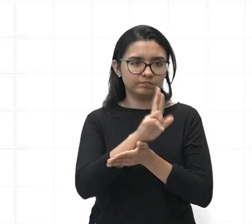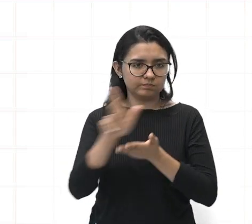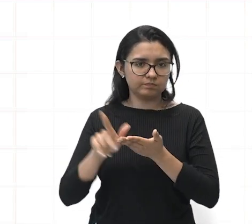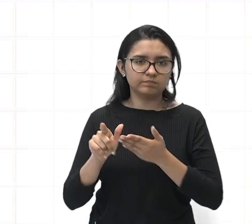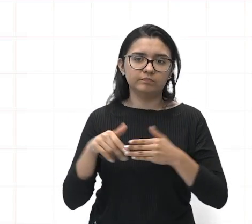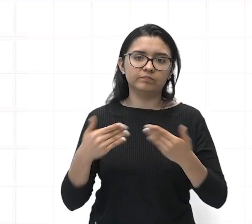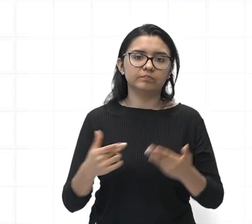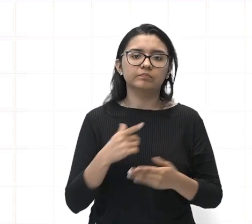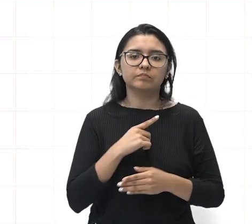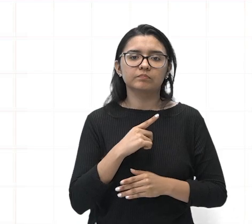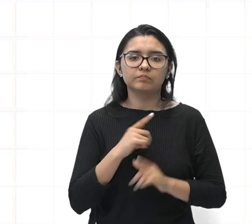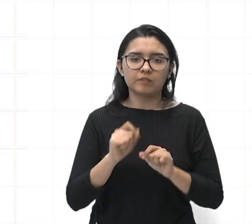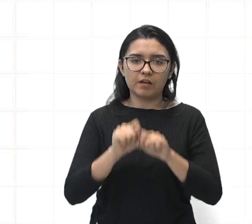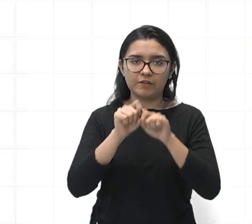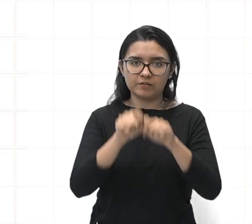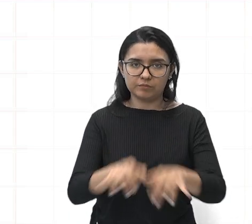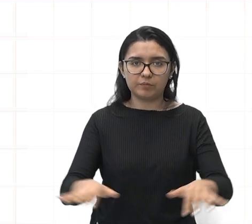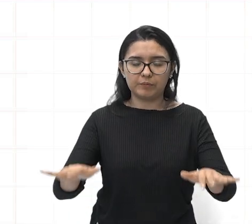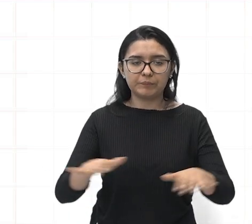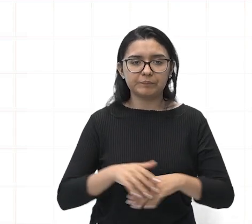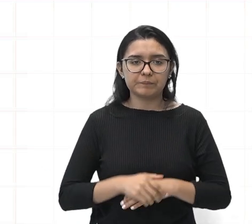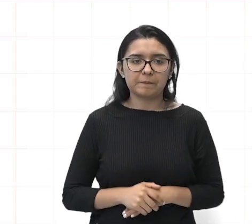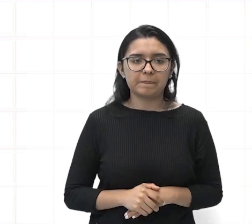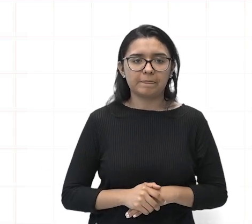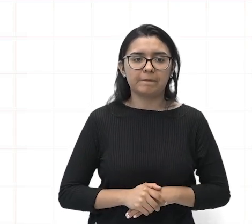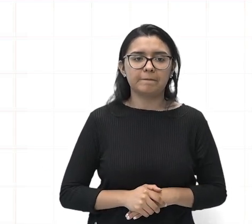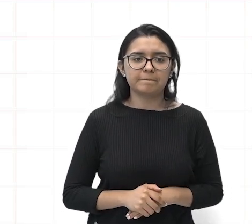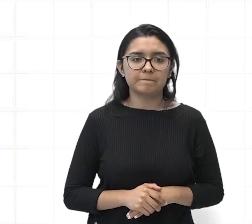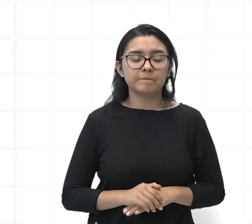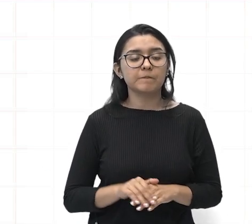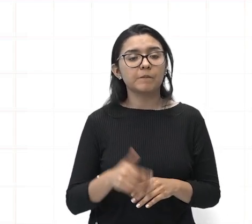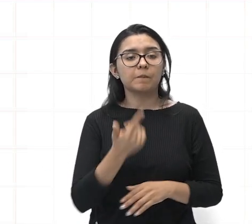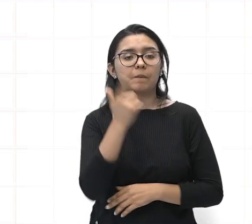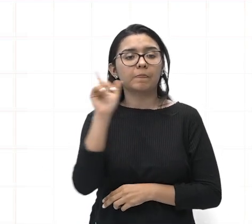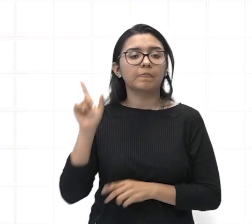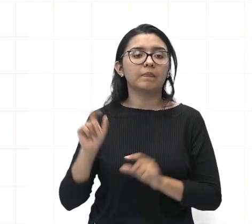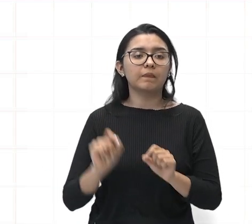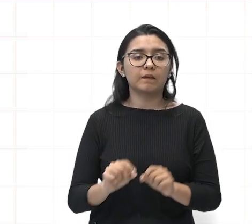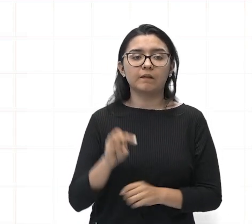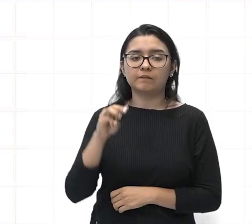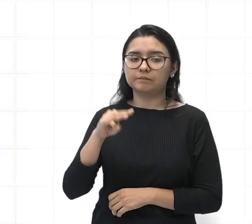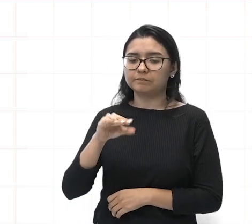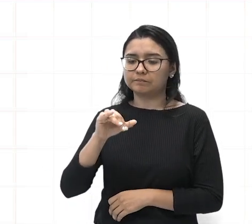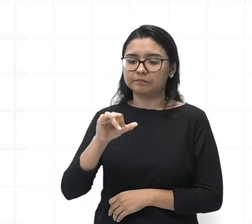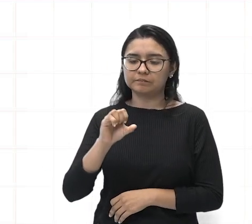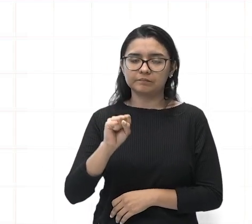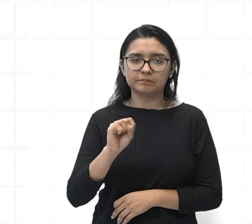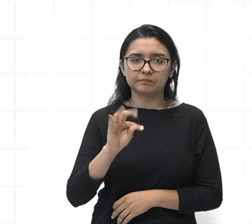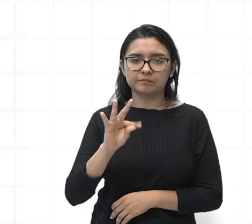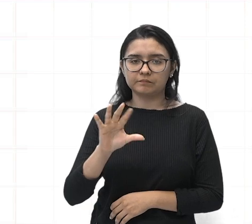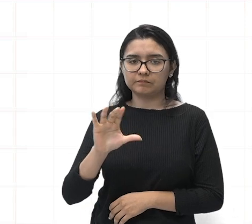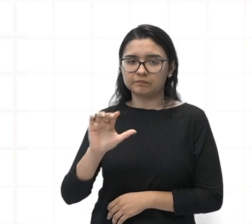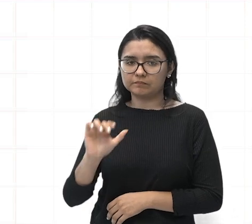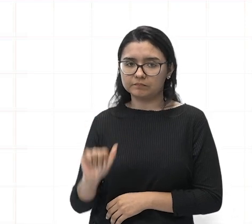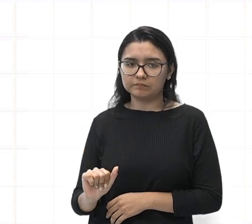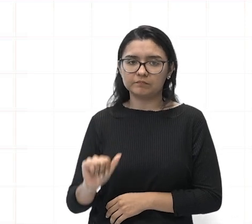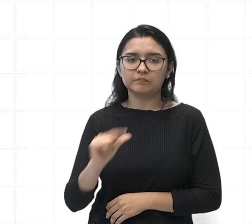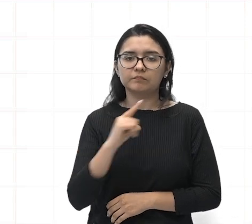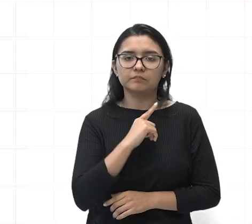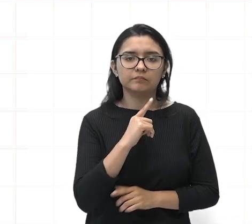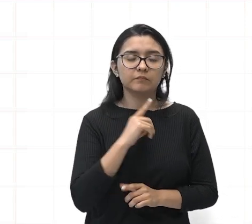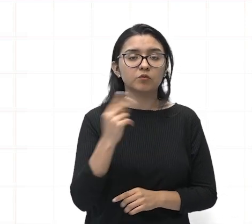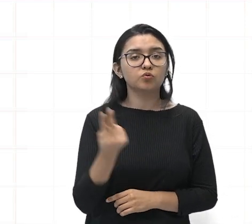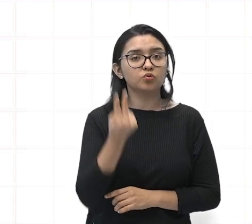ele vai desaguar. Uma foz classificada como uma foz mista é quando ocorre a ocorrência